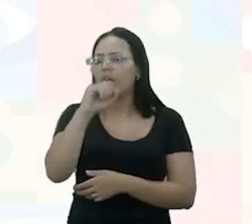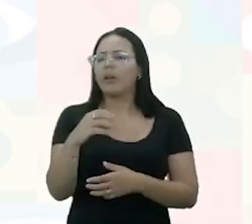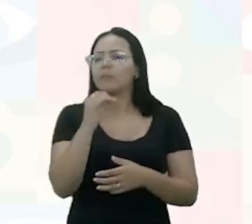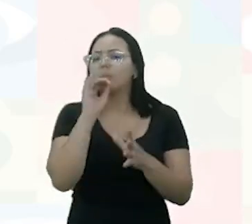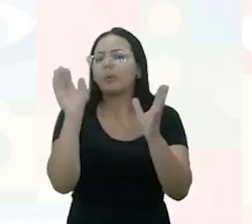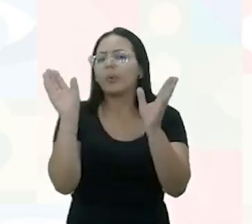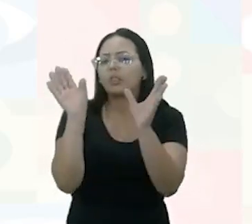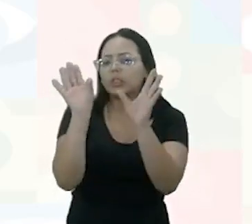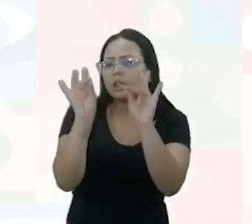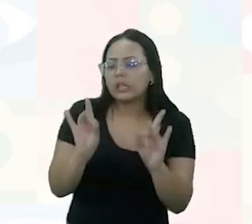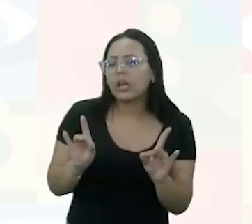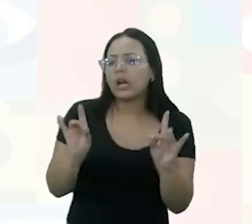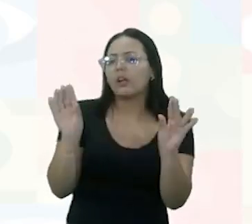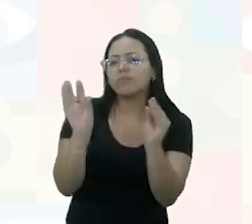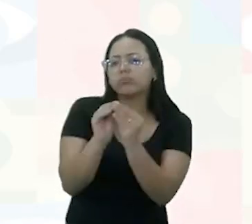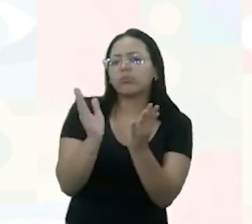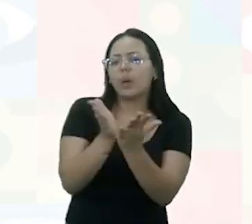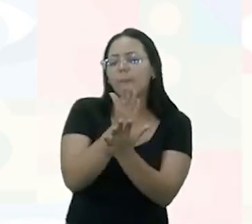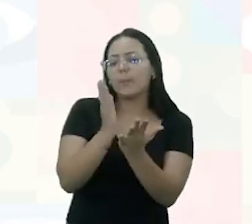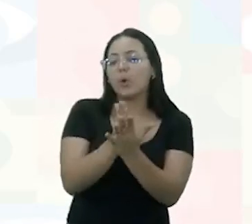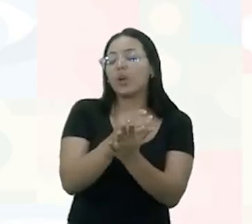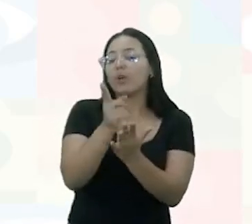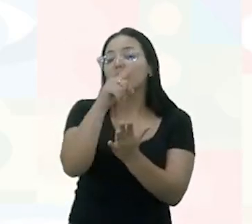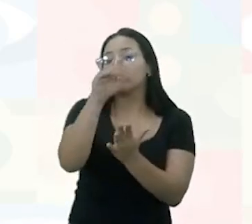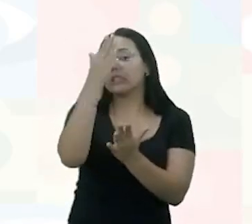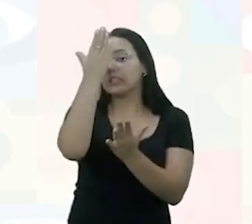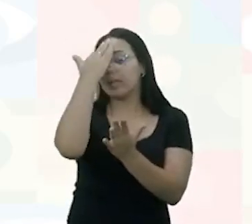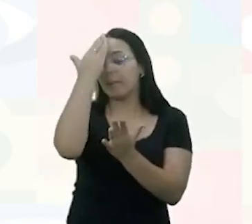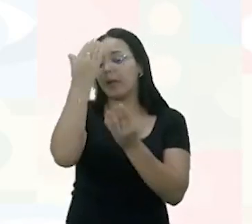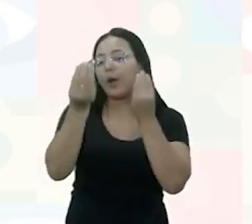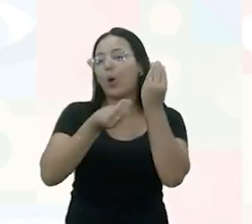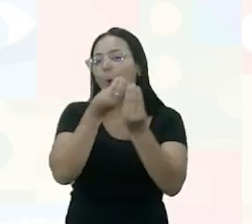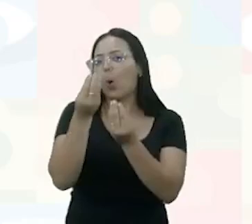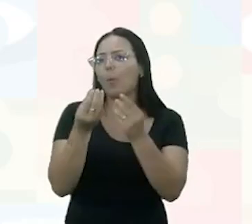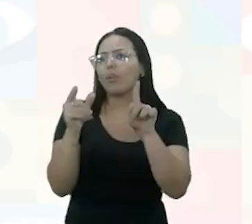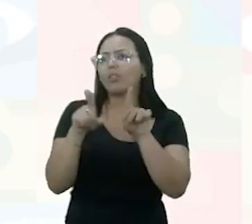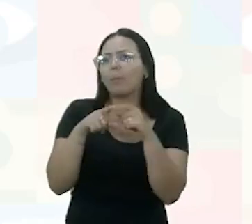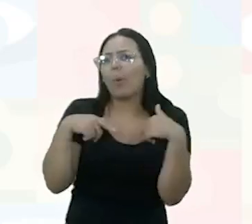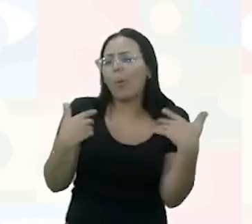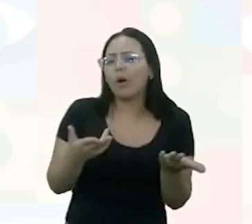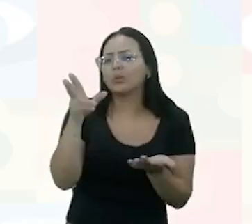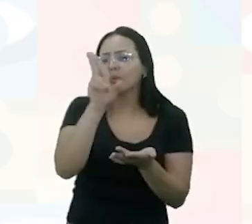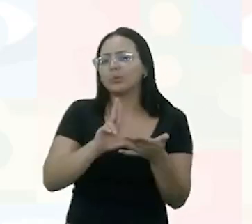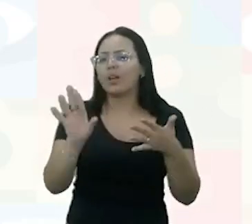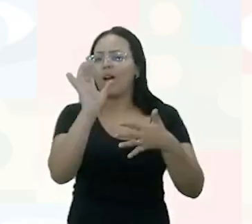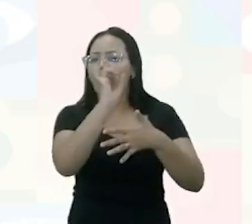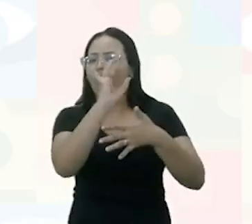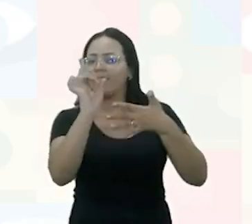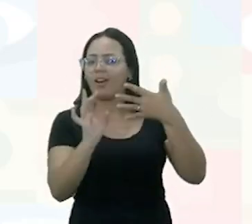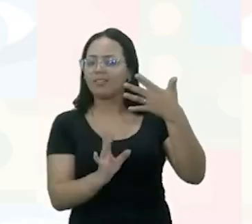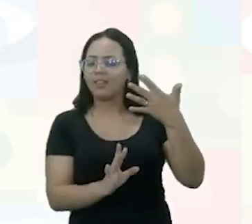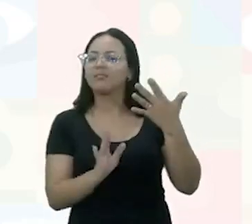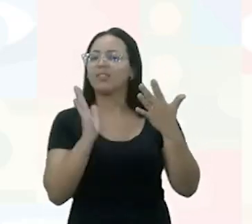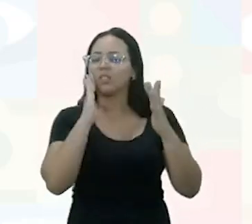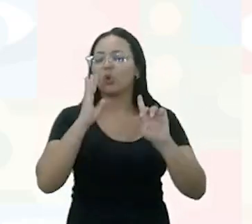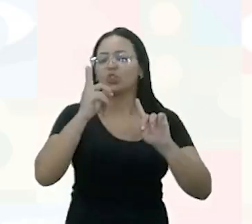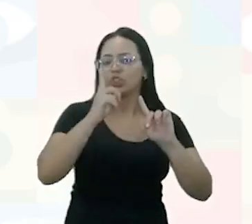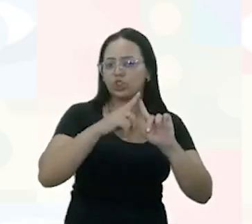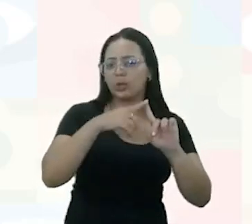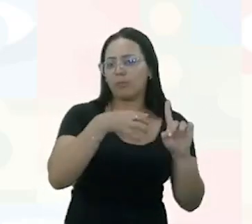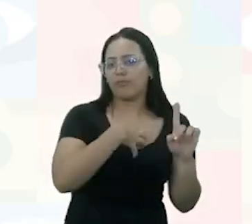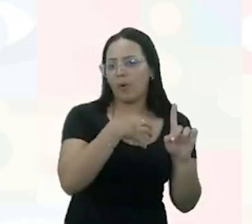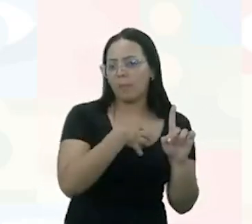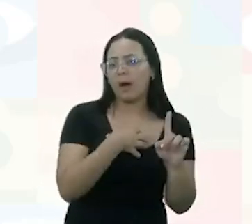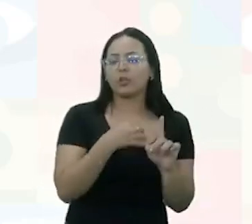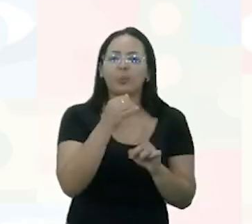bem detalhada no e-book, vocês vão saber quando utilizar cada um, desde o formato a